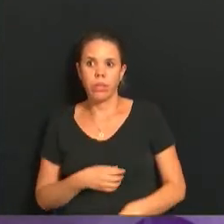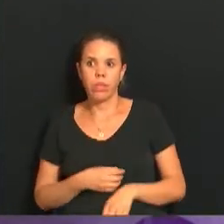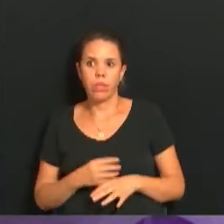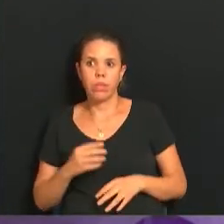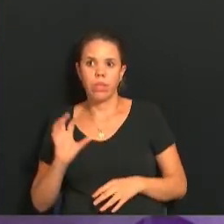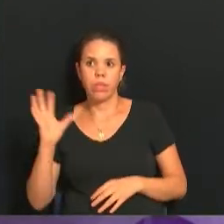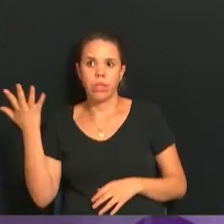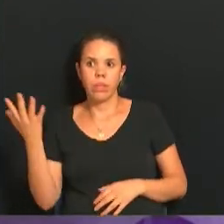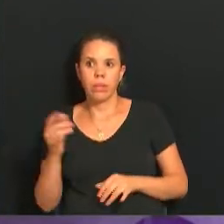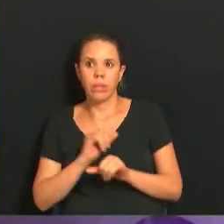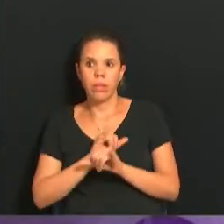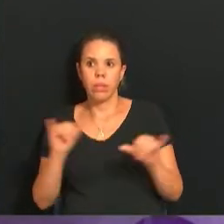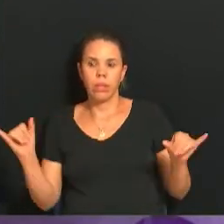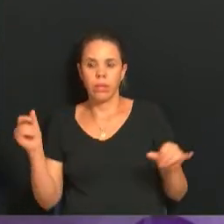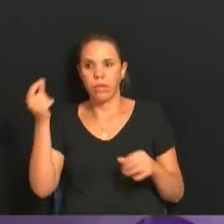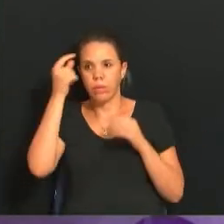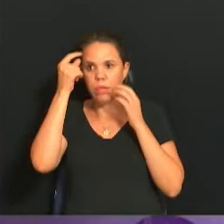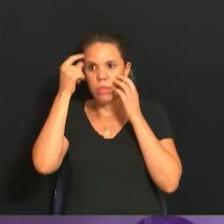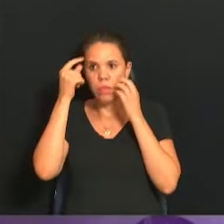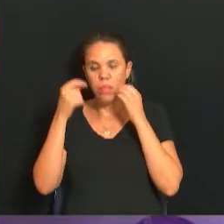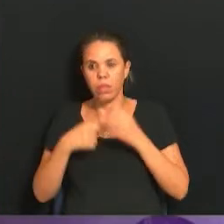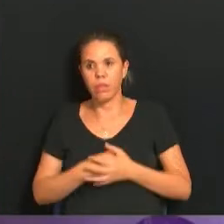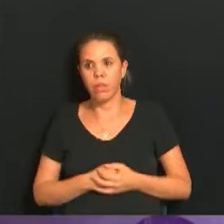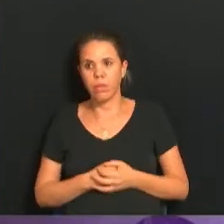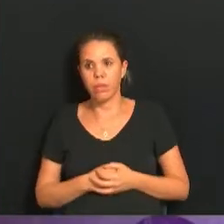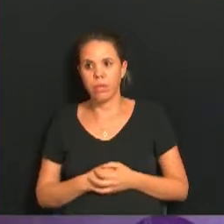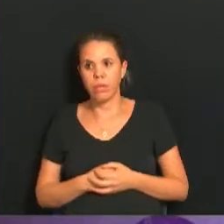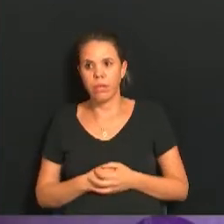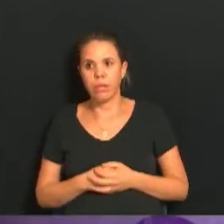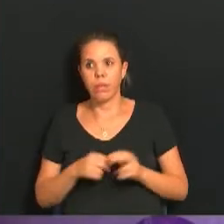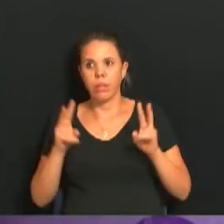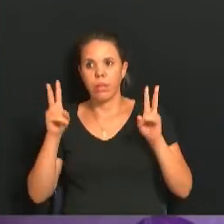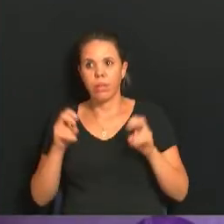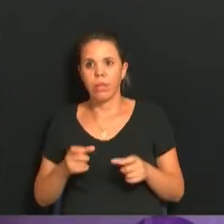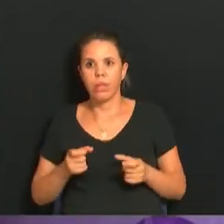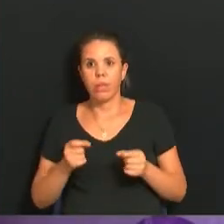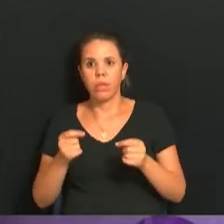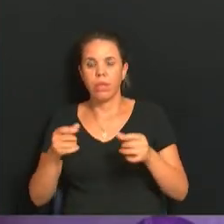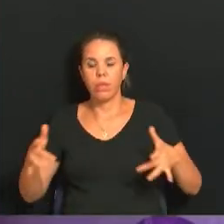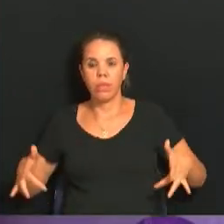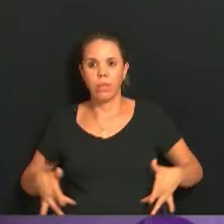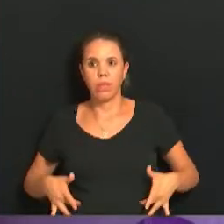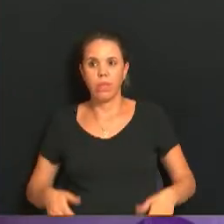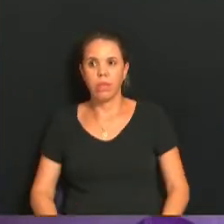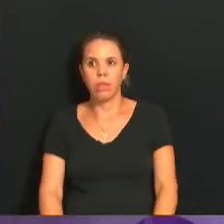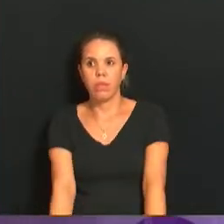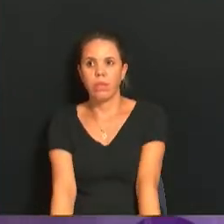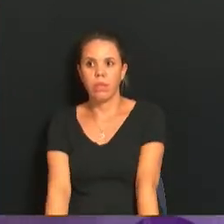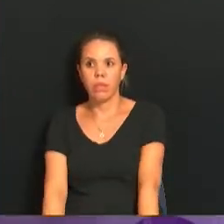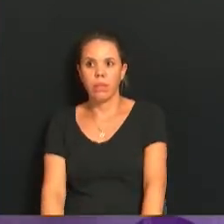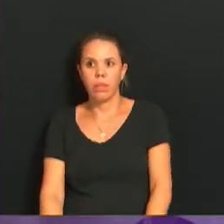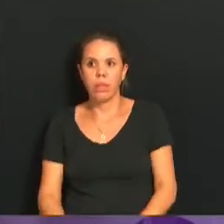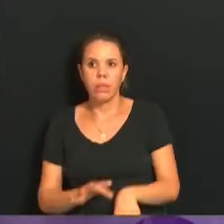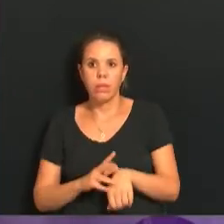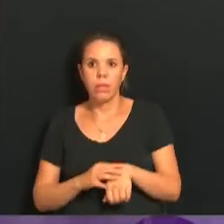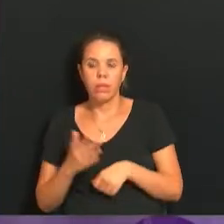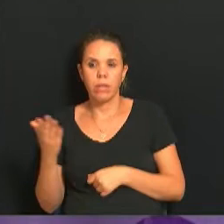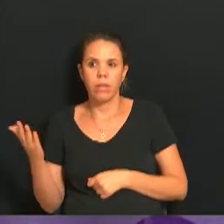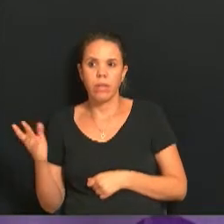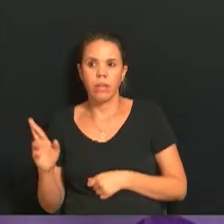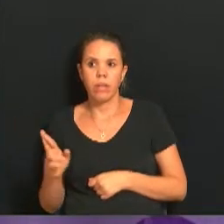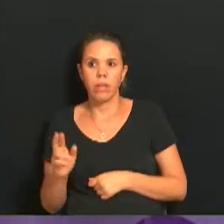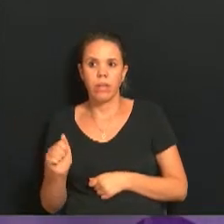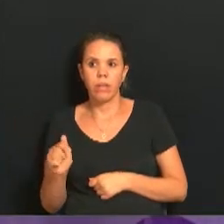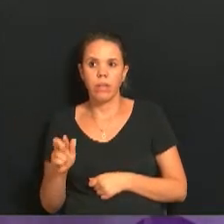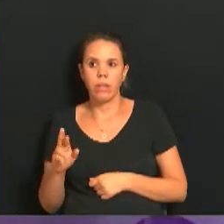acontecem campanhas de conscientização em relação ao câncer renal. Quem vai falar um pouquinho sobre essa doença é o Dr. André